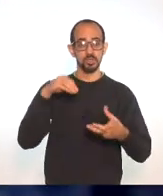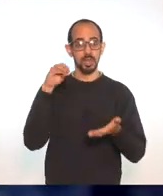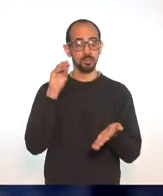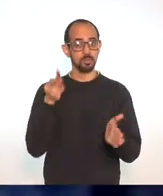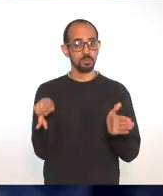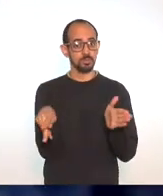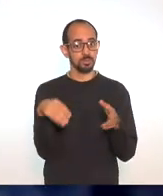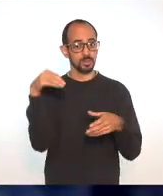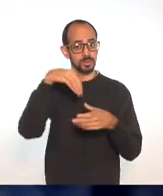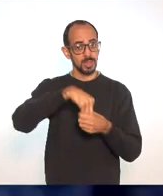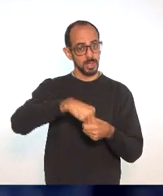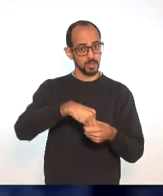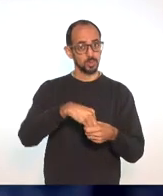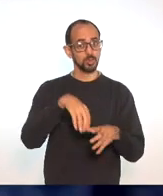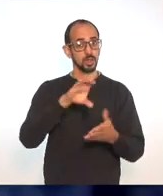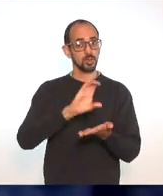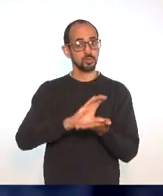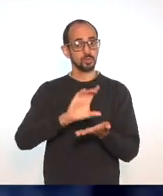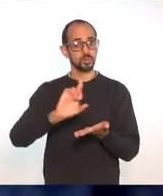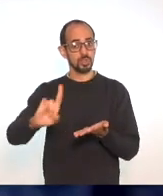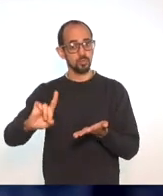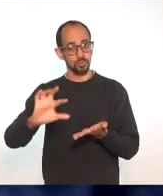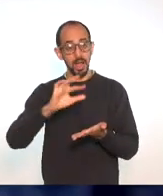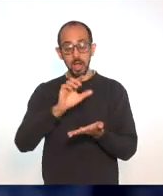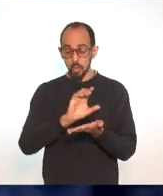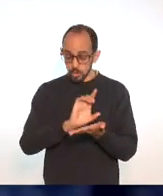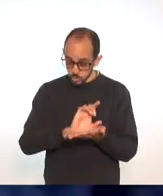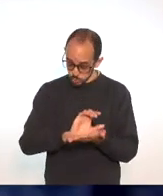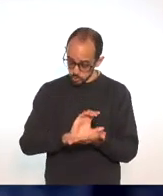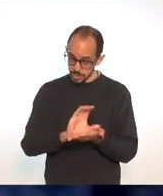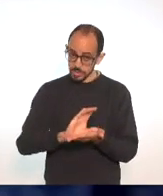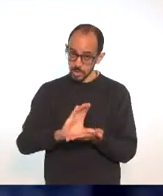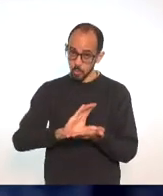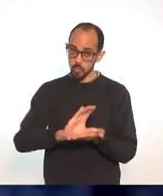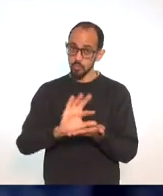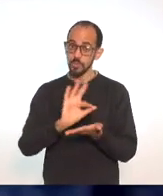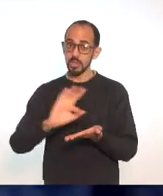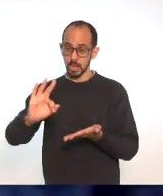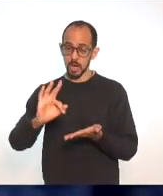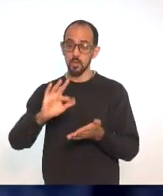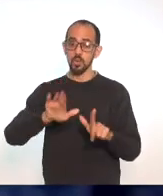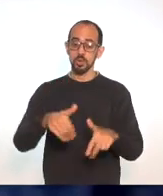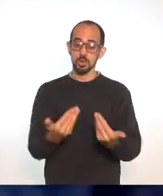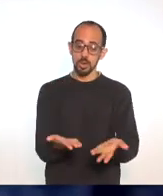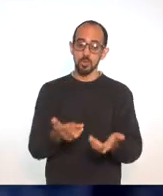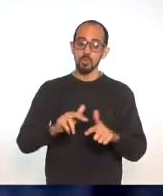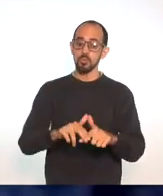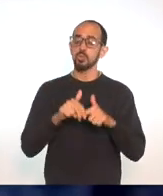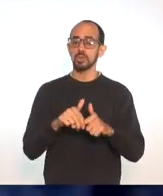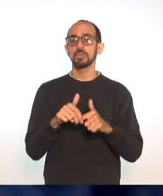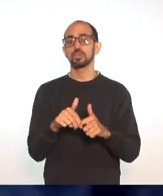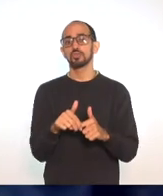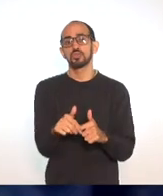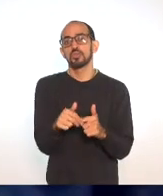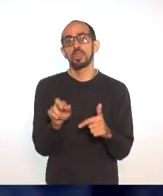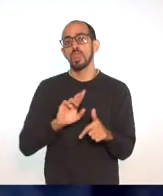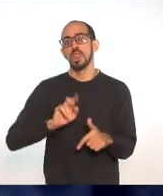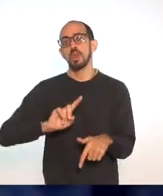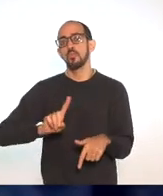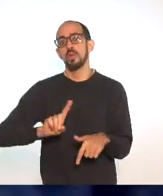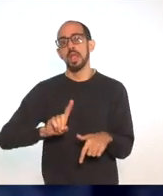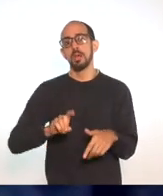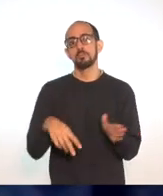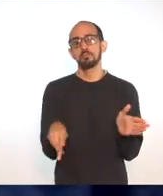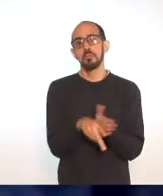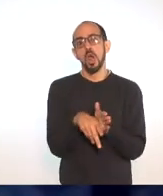artigos 196 seguinte portanto a princípio a sua natureza não é de a vocação natural pela